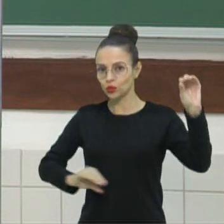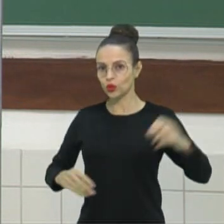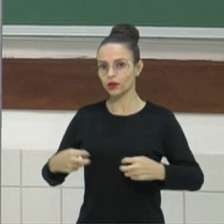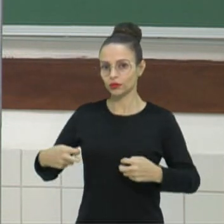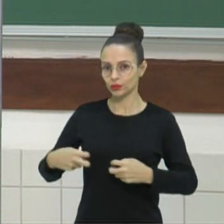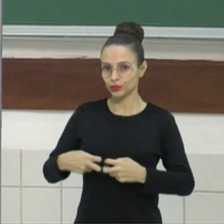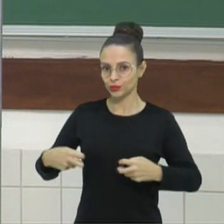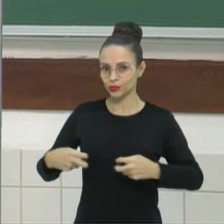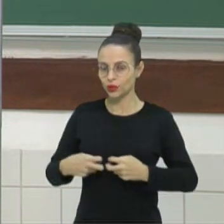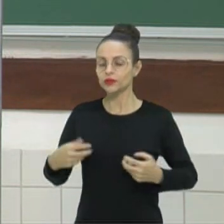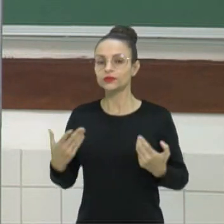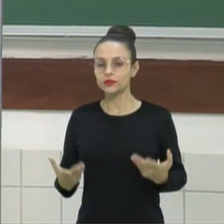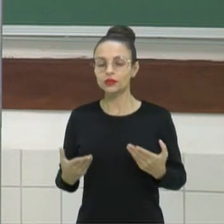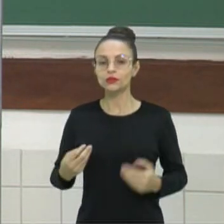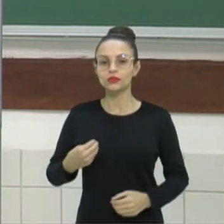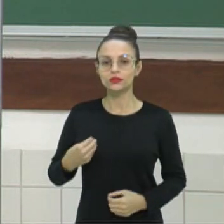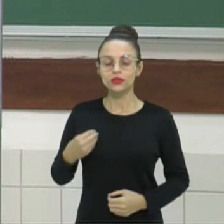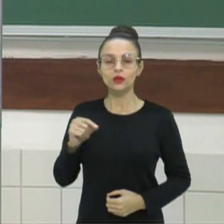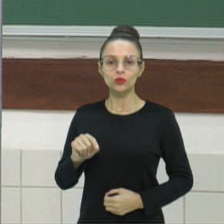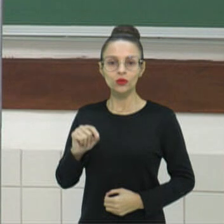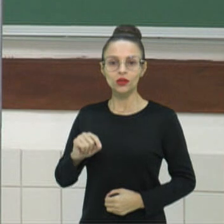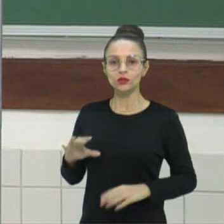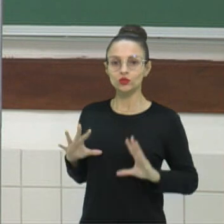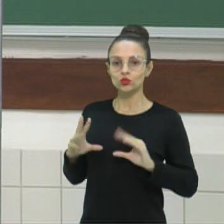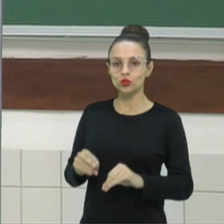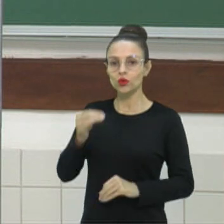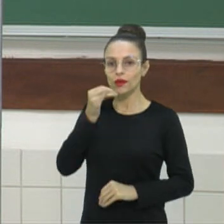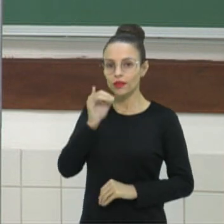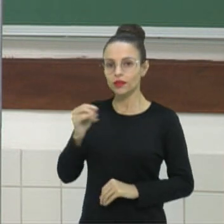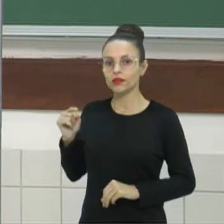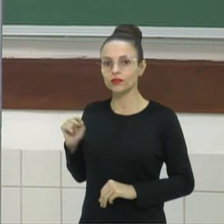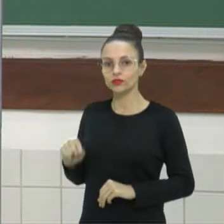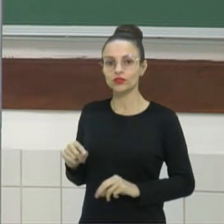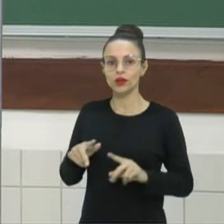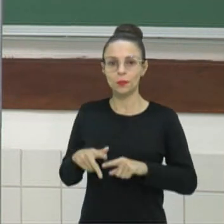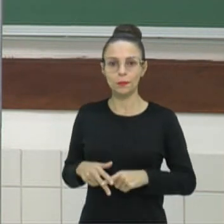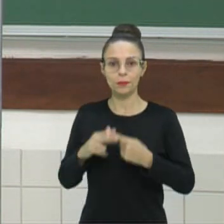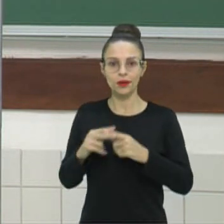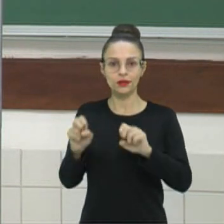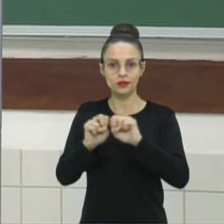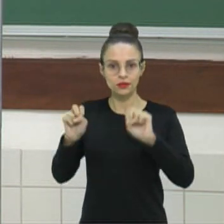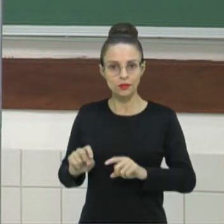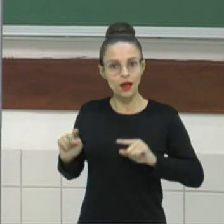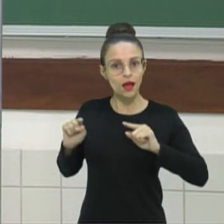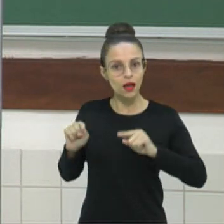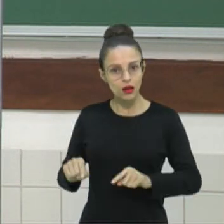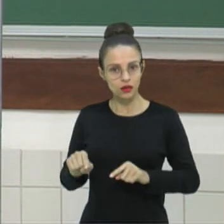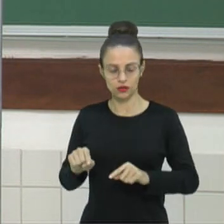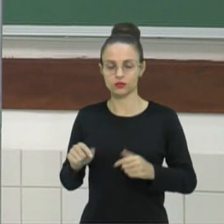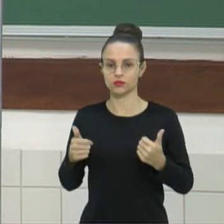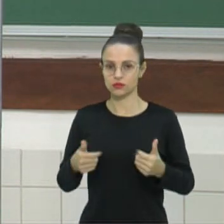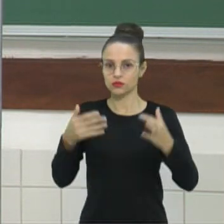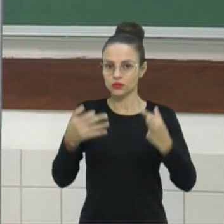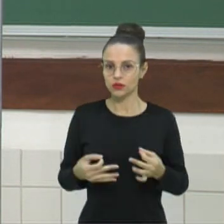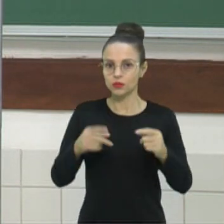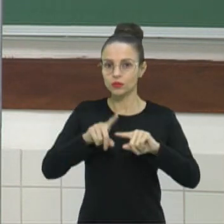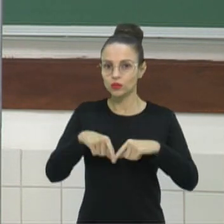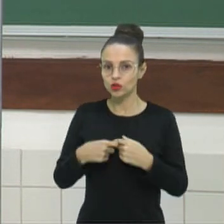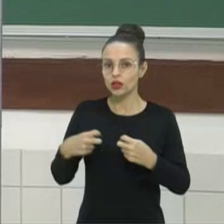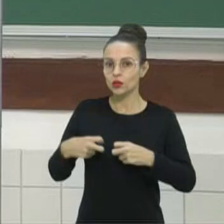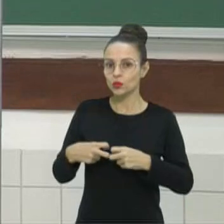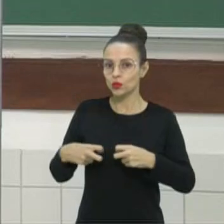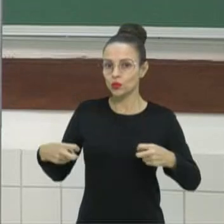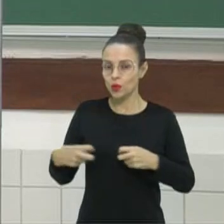do bloco, certo? Então ela está acumulando toda aquela energia mecânica do sistema para ela, certo? Por isso que ele falou